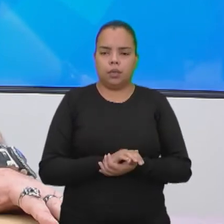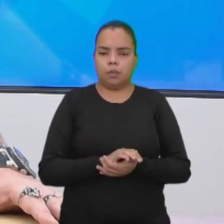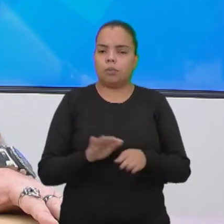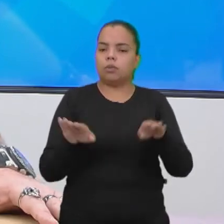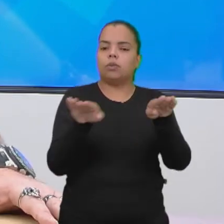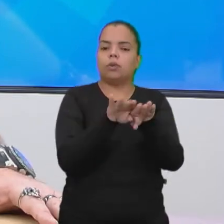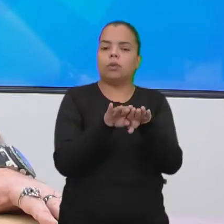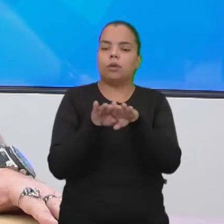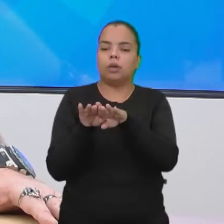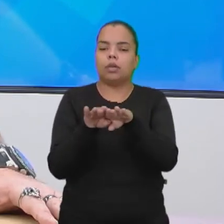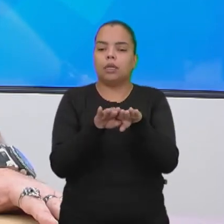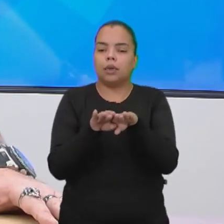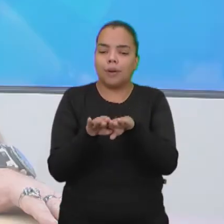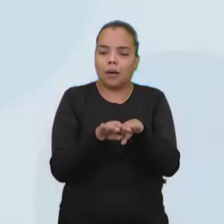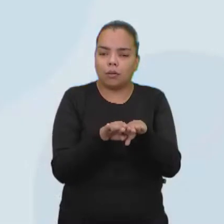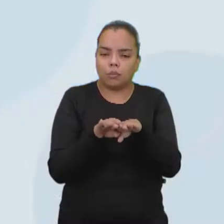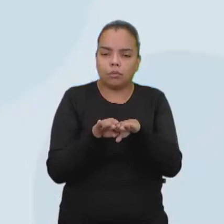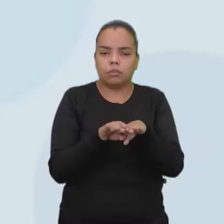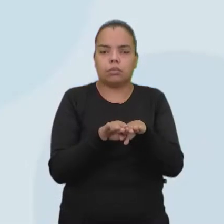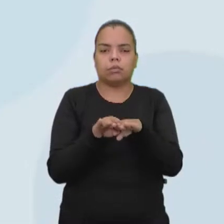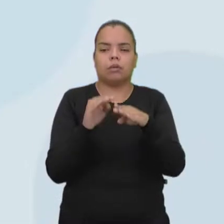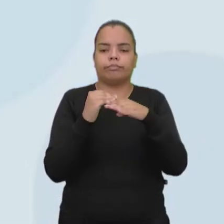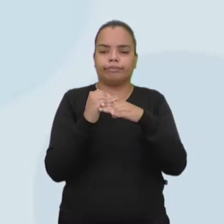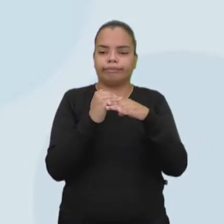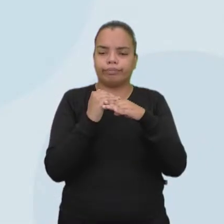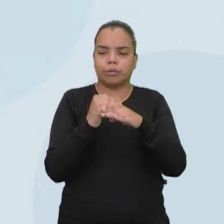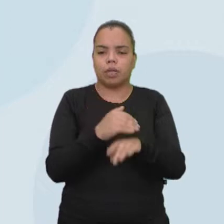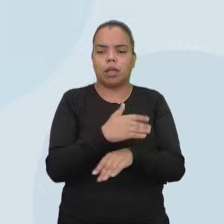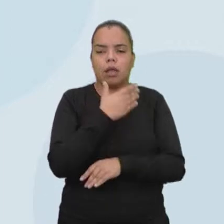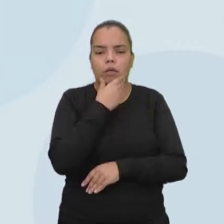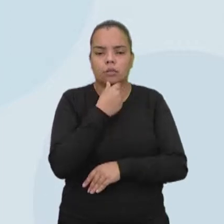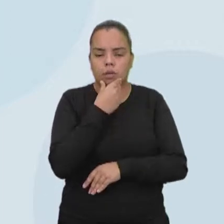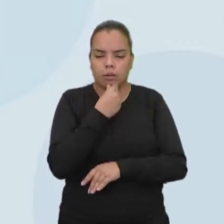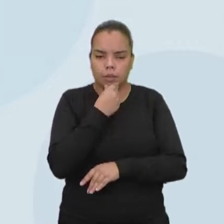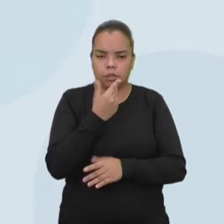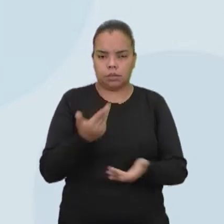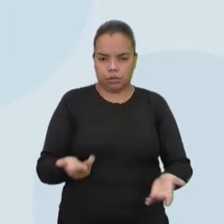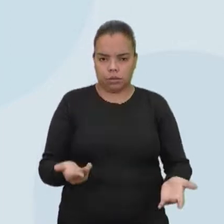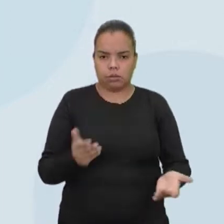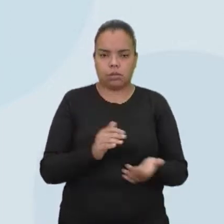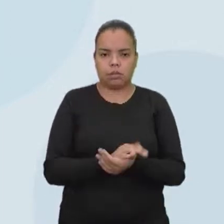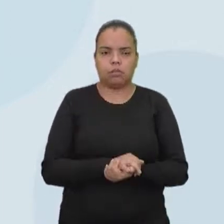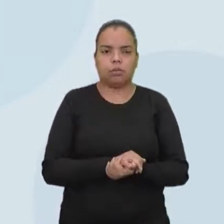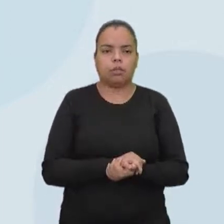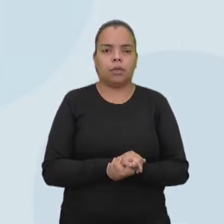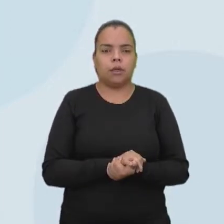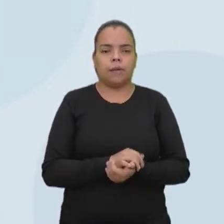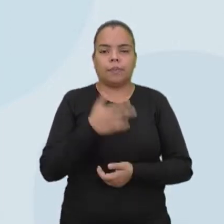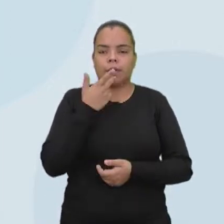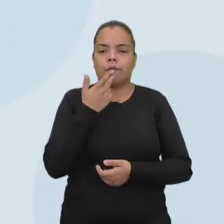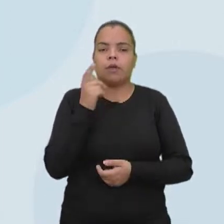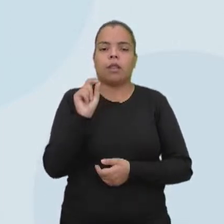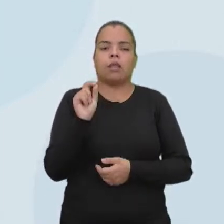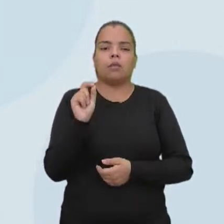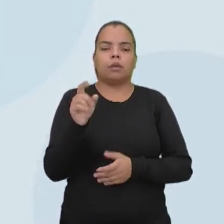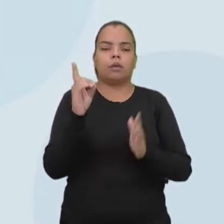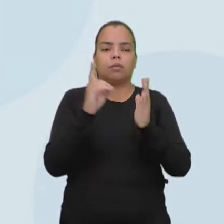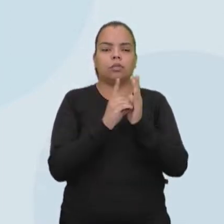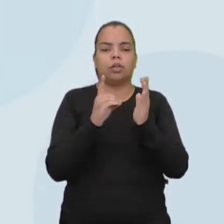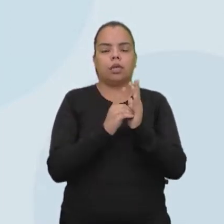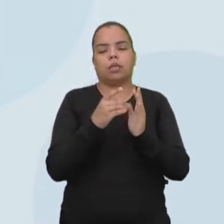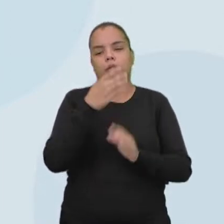aí com os homens, né? Então, e a principal característica disso, né, é falar sobre os direitos humanos